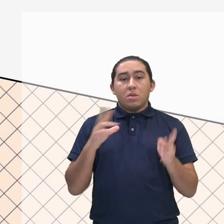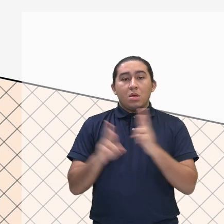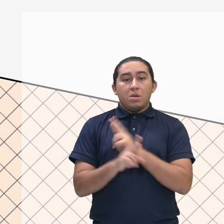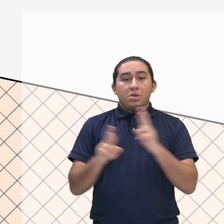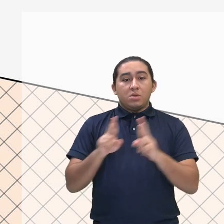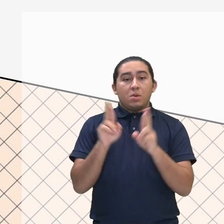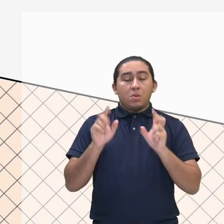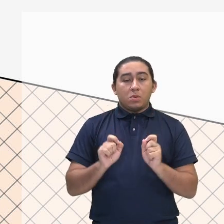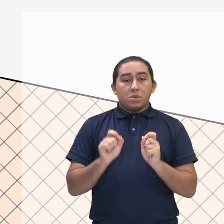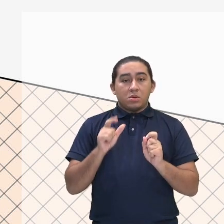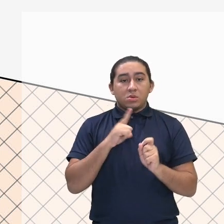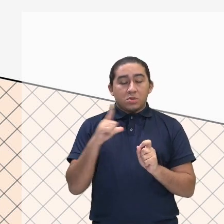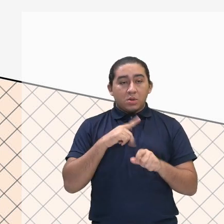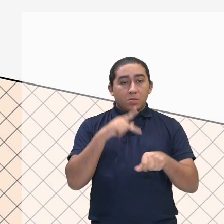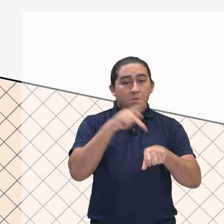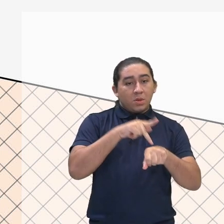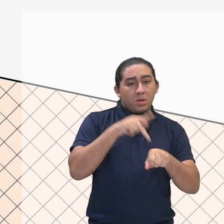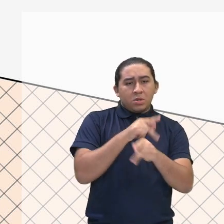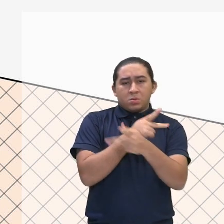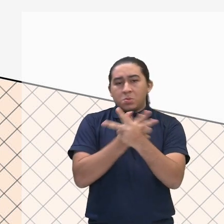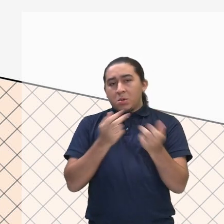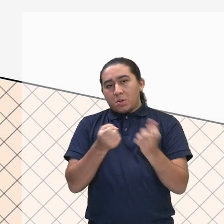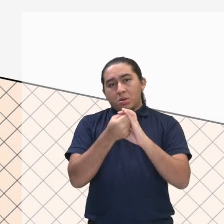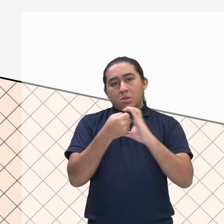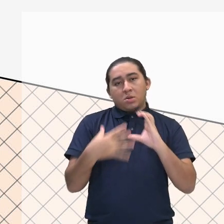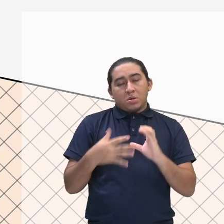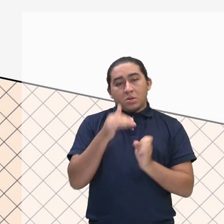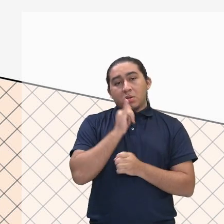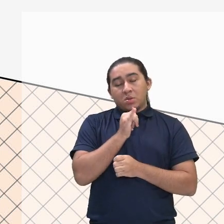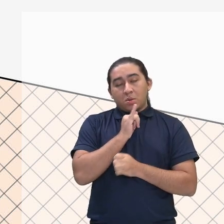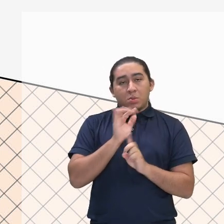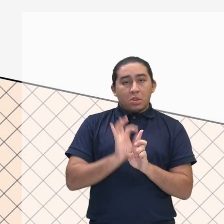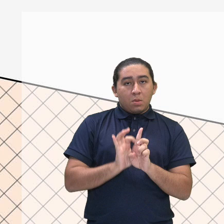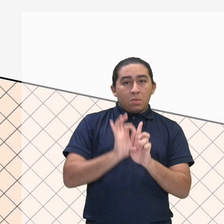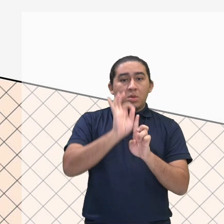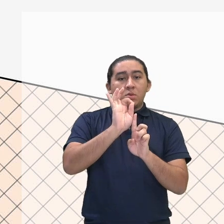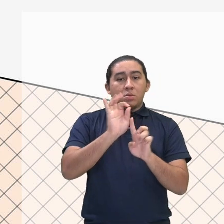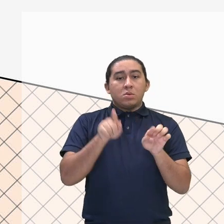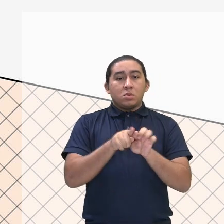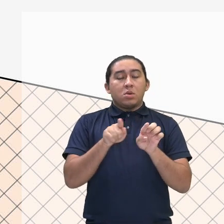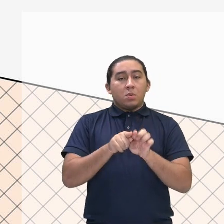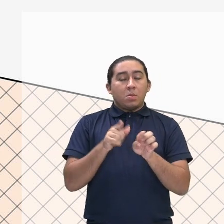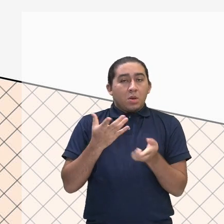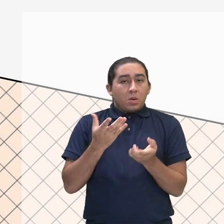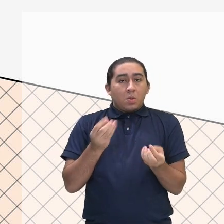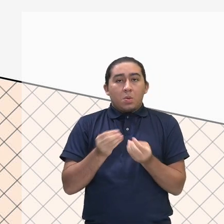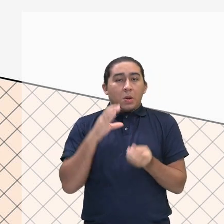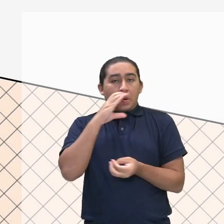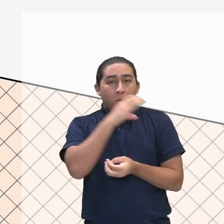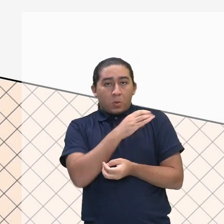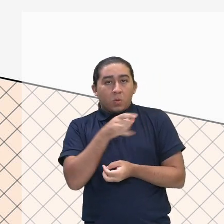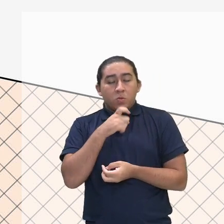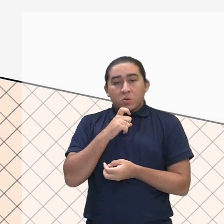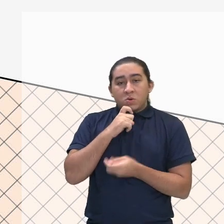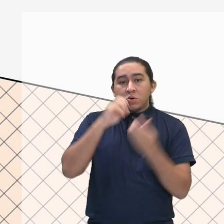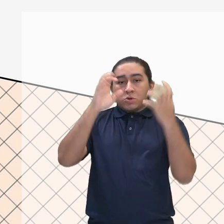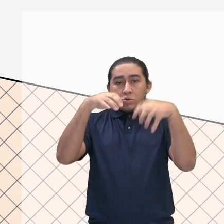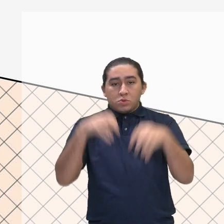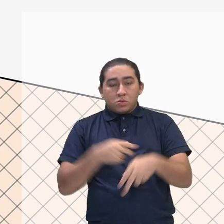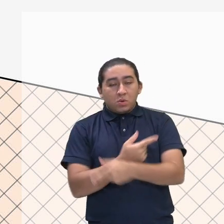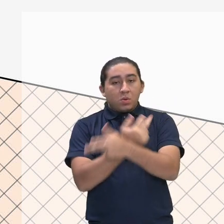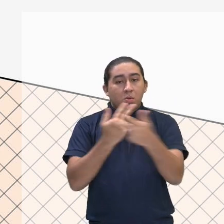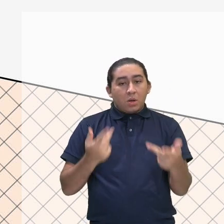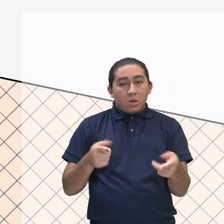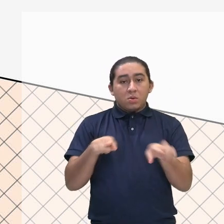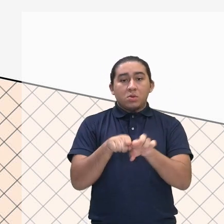físico e químico, de acordo com vários fatores, como a temperatura, né, o clima, a chuva, o transporte de sedimentos que